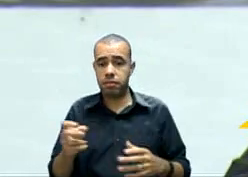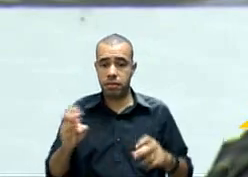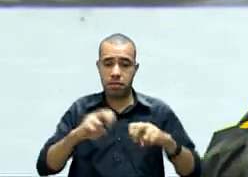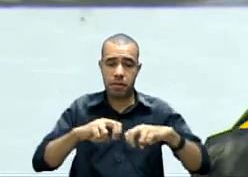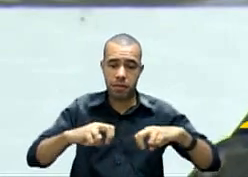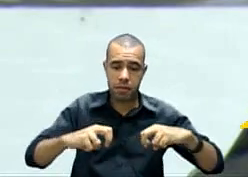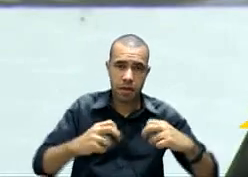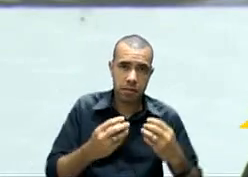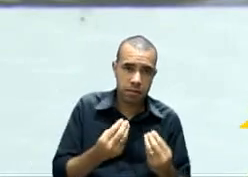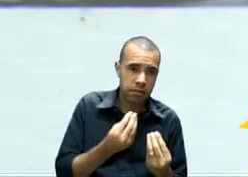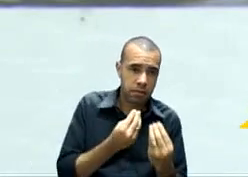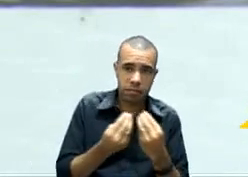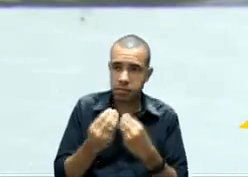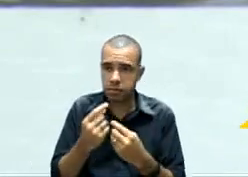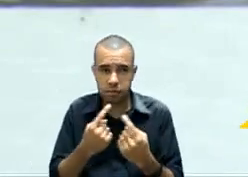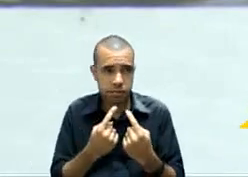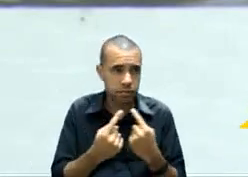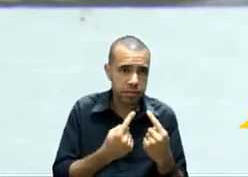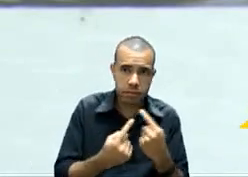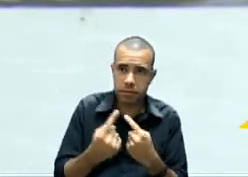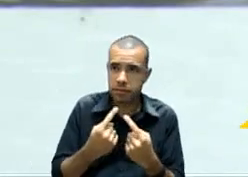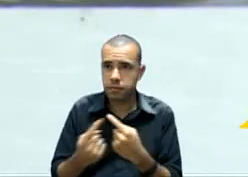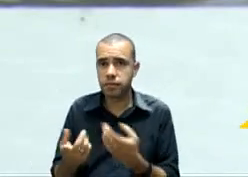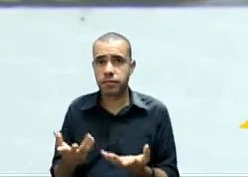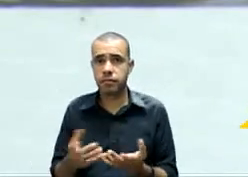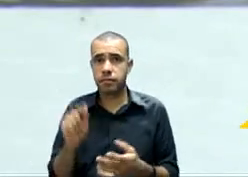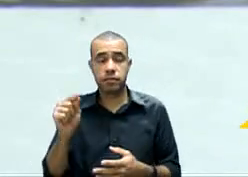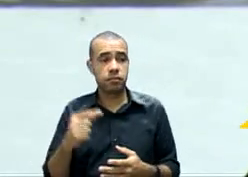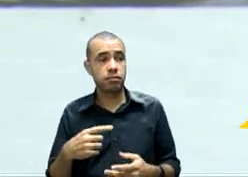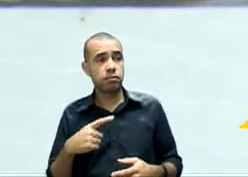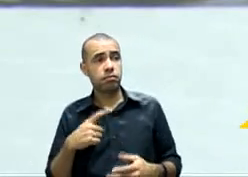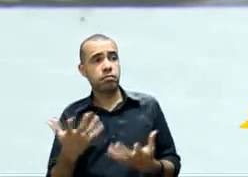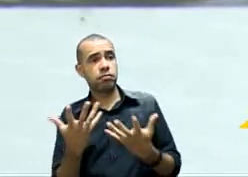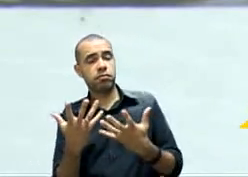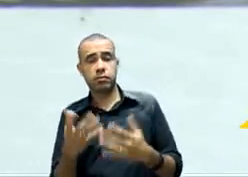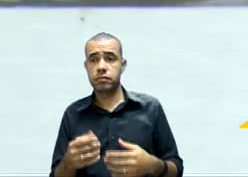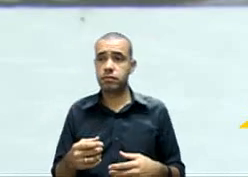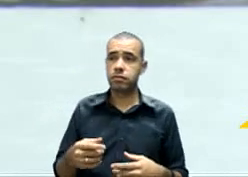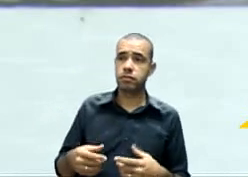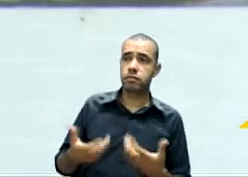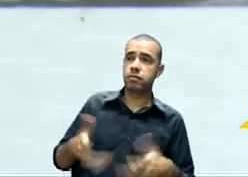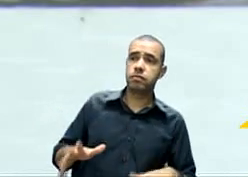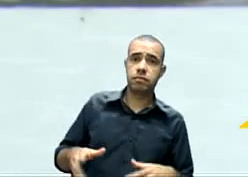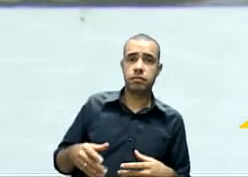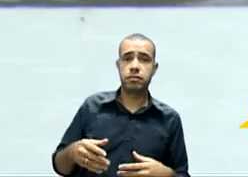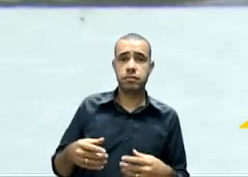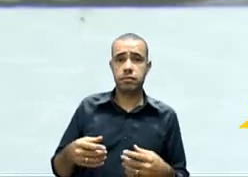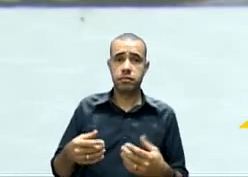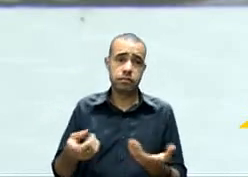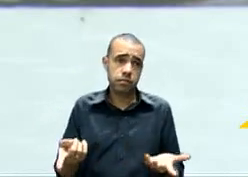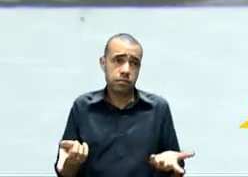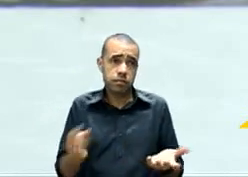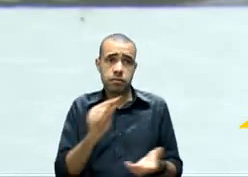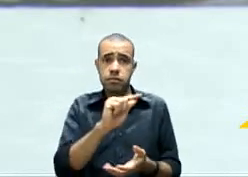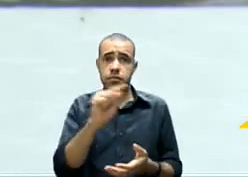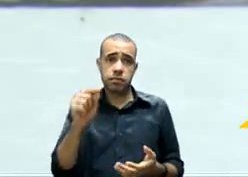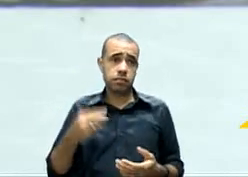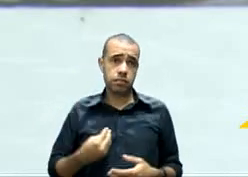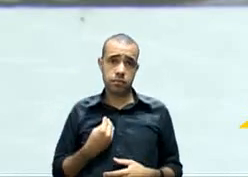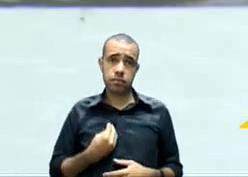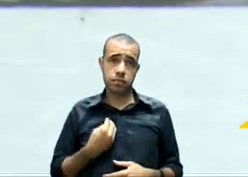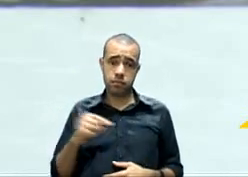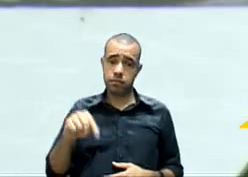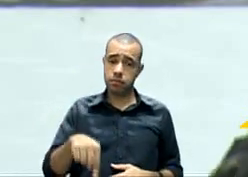mesa defensores, e tanto de um lado como do outro. O vereador João Donizete está aqui para comprovar